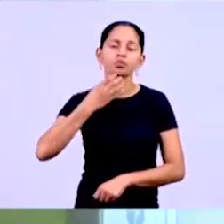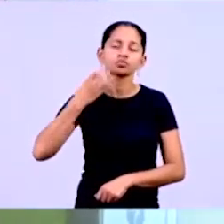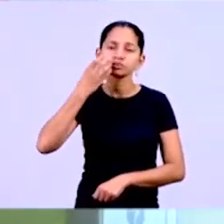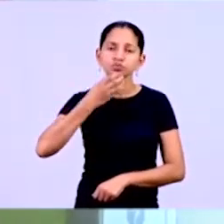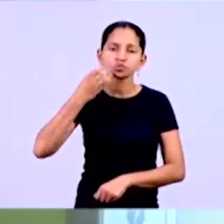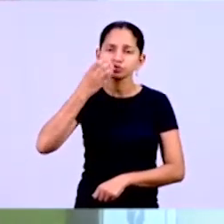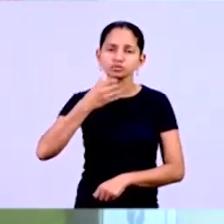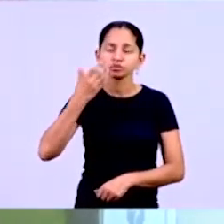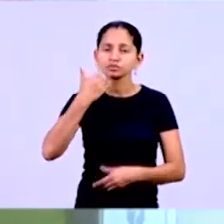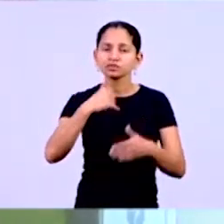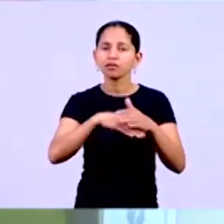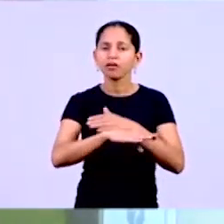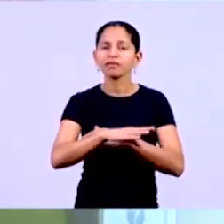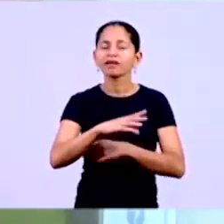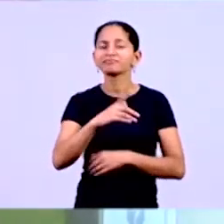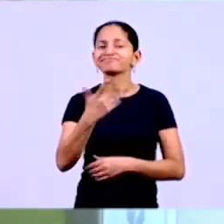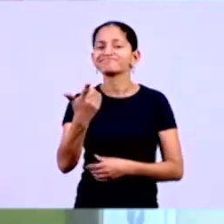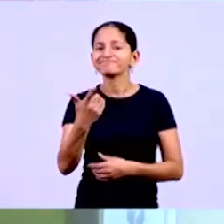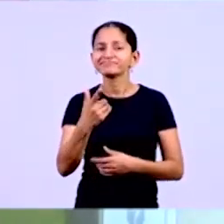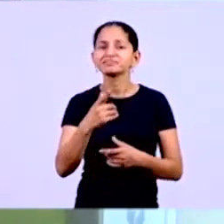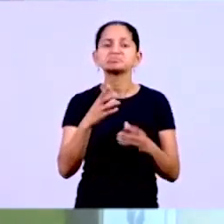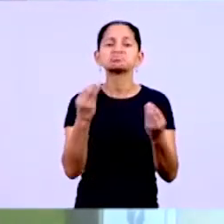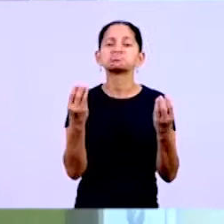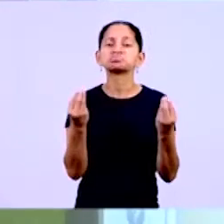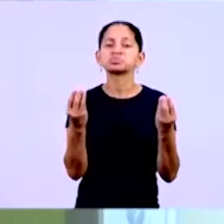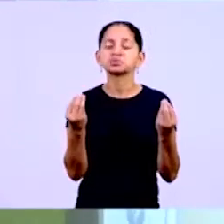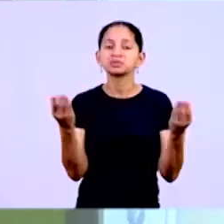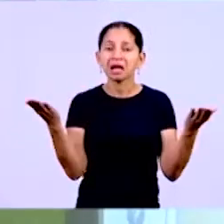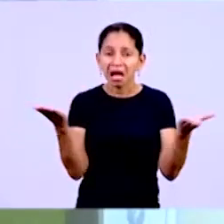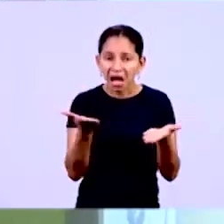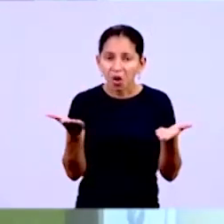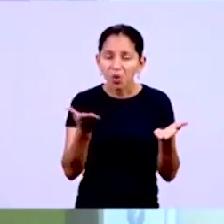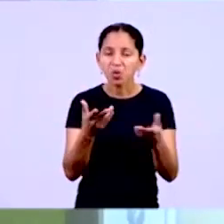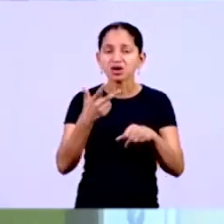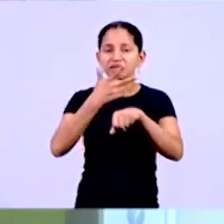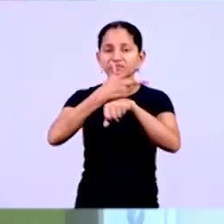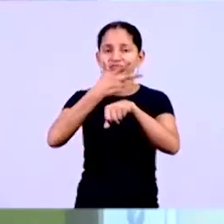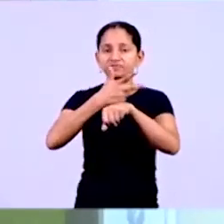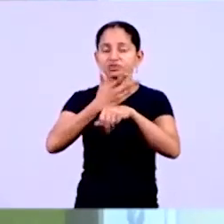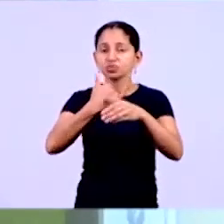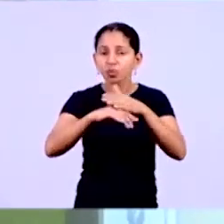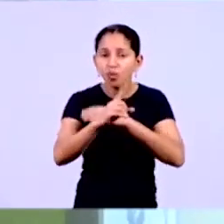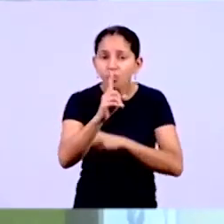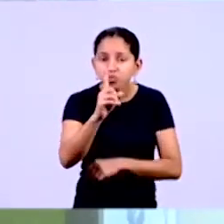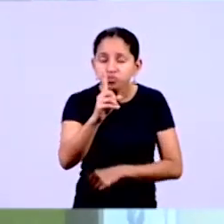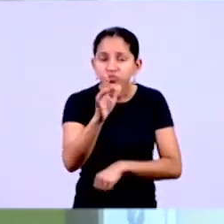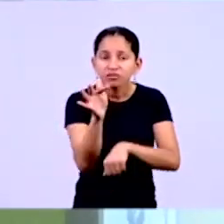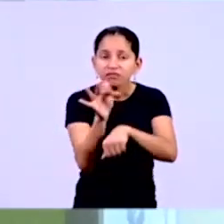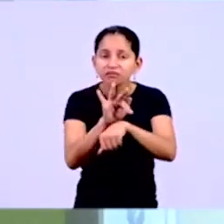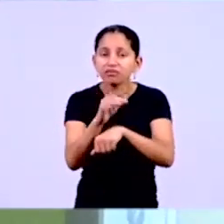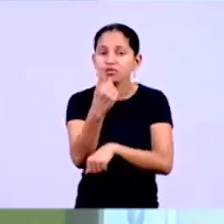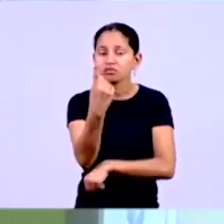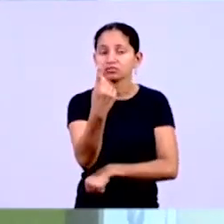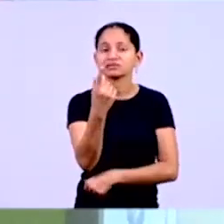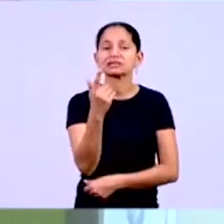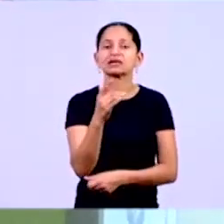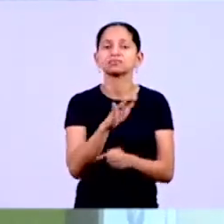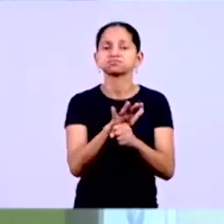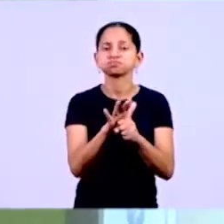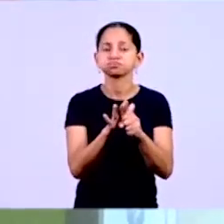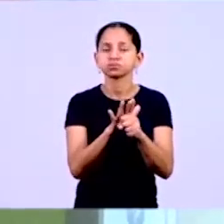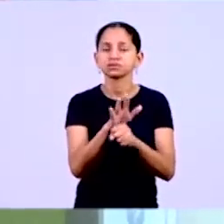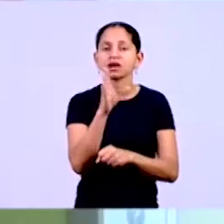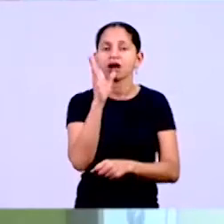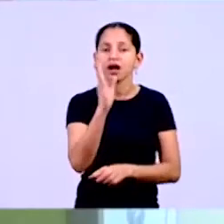enchia o HD de MP3, né, sobrava espaço. Agora, você colocar um vídeo, um filme no teu HD, ele some, até